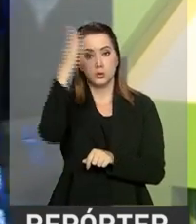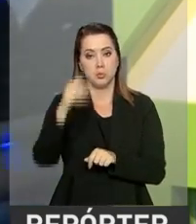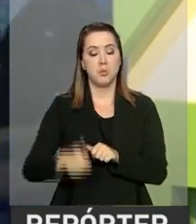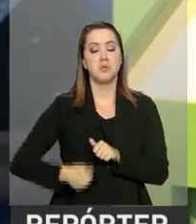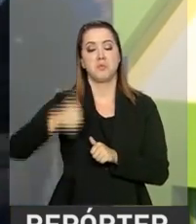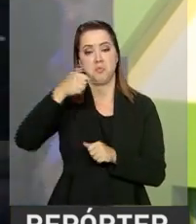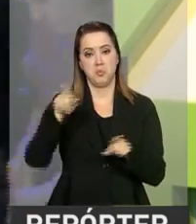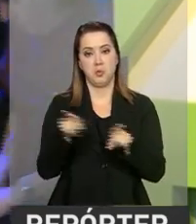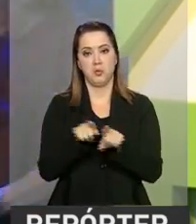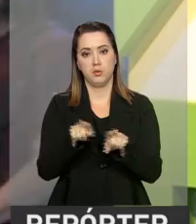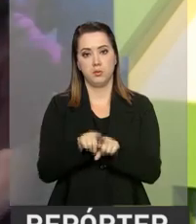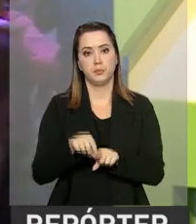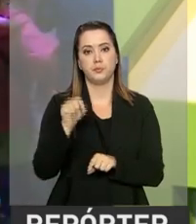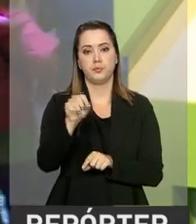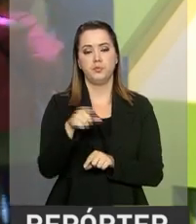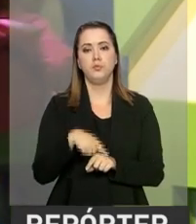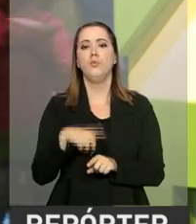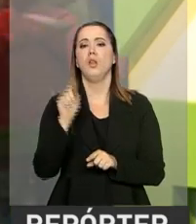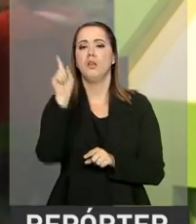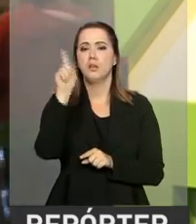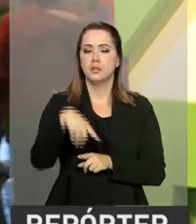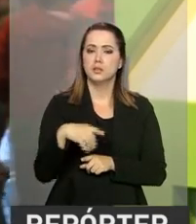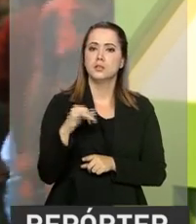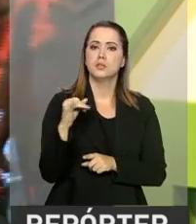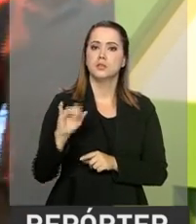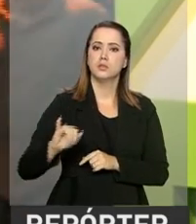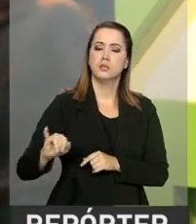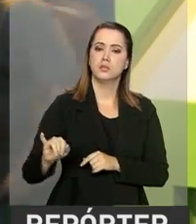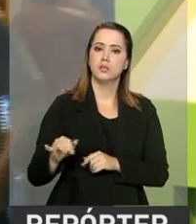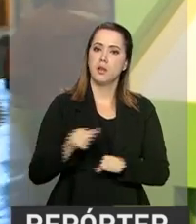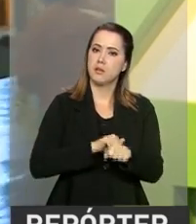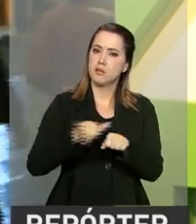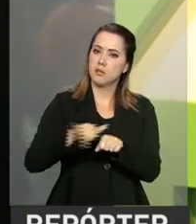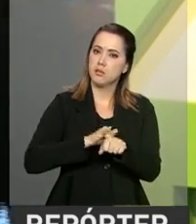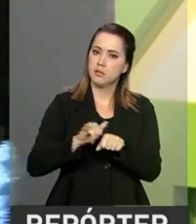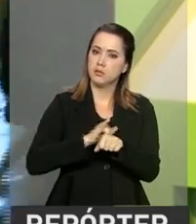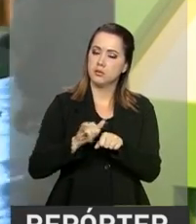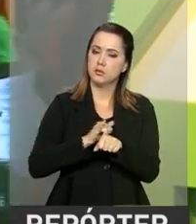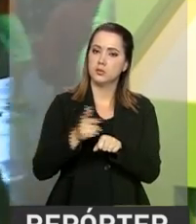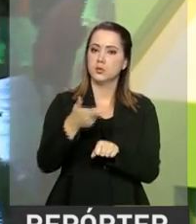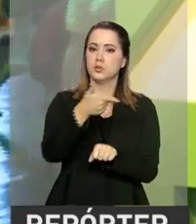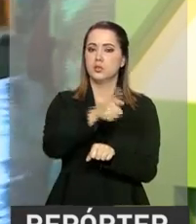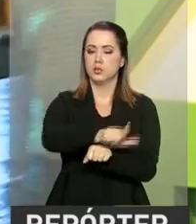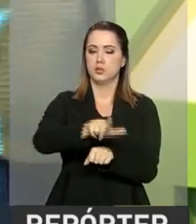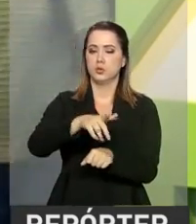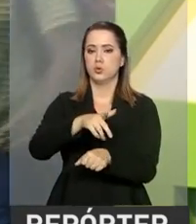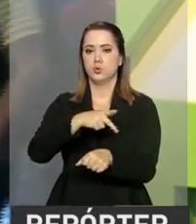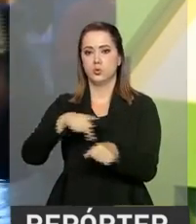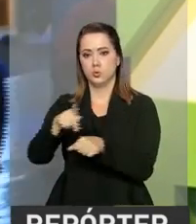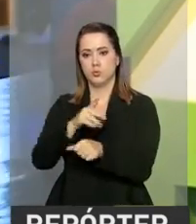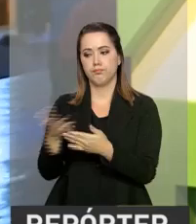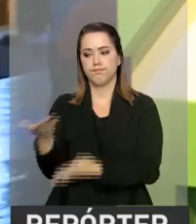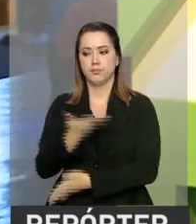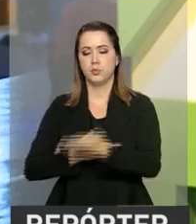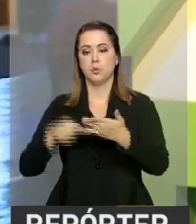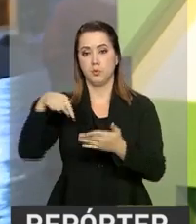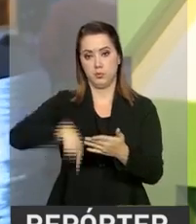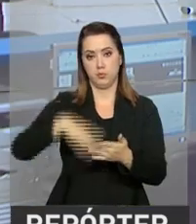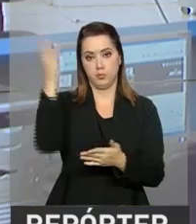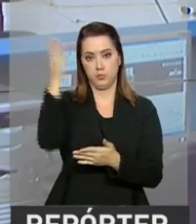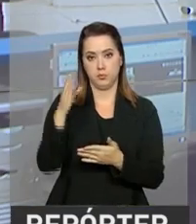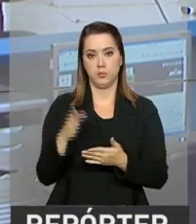esse é o grande ponto estratégico da internacionalização, a gente ser mais competitivo no próprio